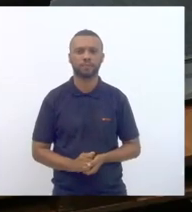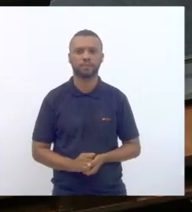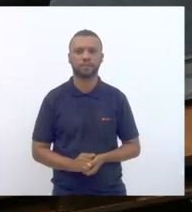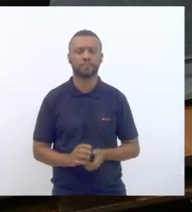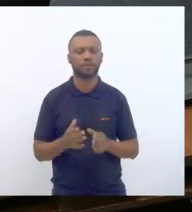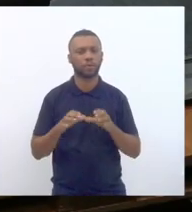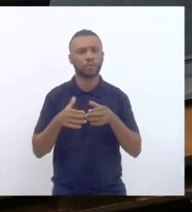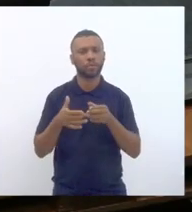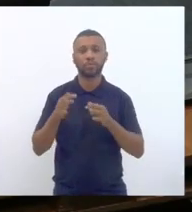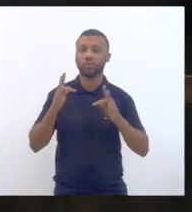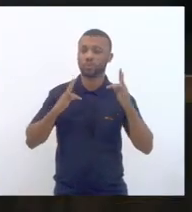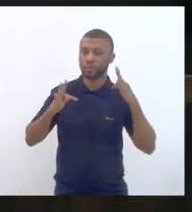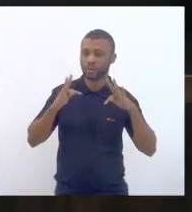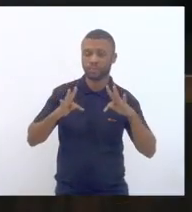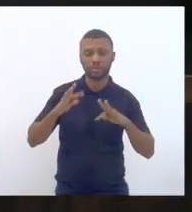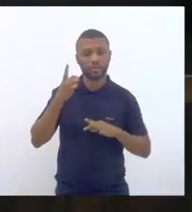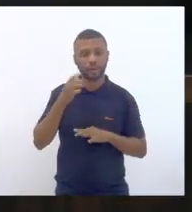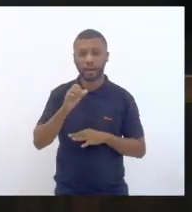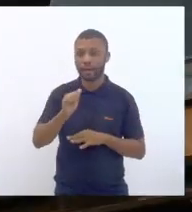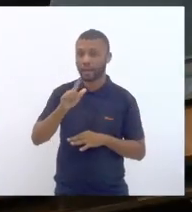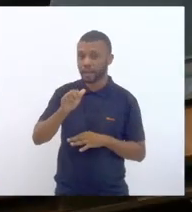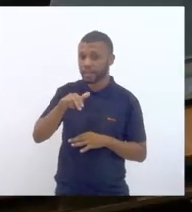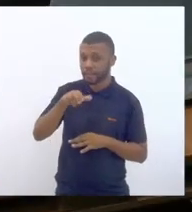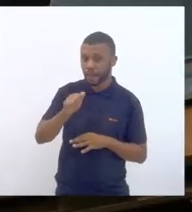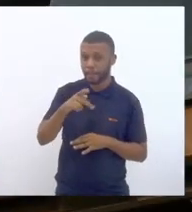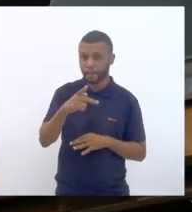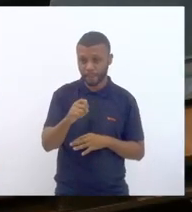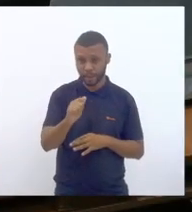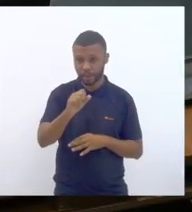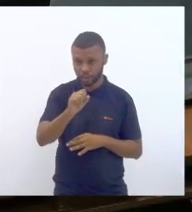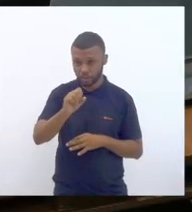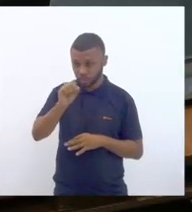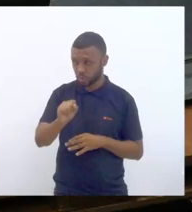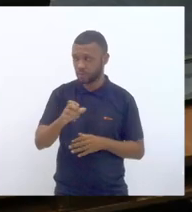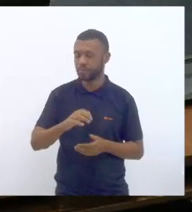Pela Comissão de Turismo, deputada Alana Passos.